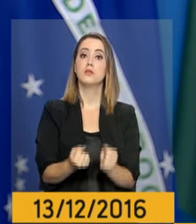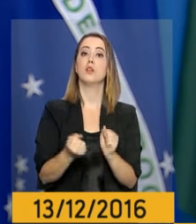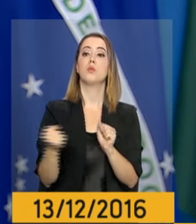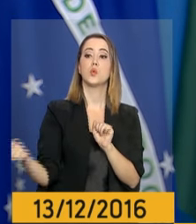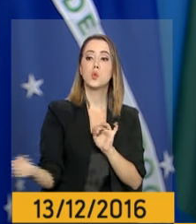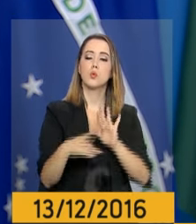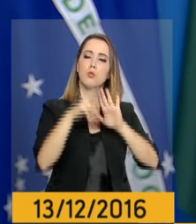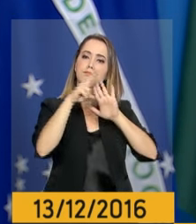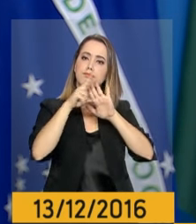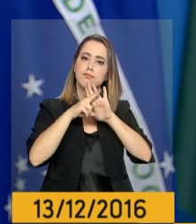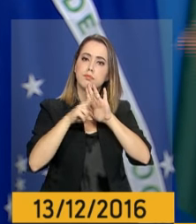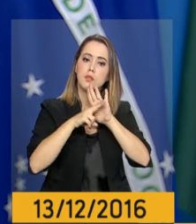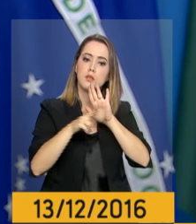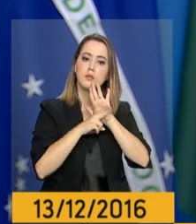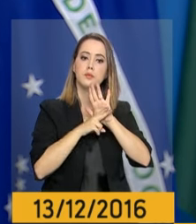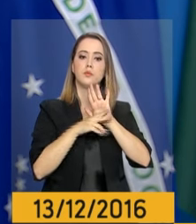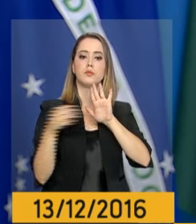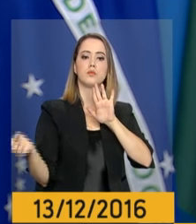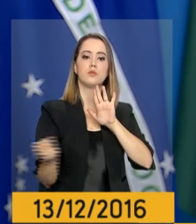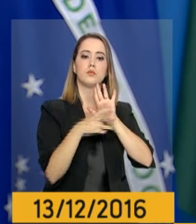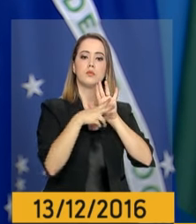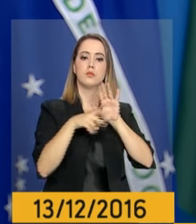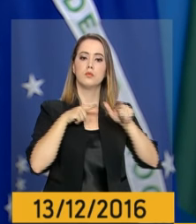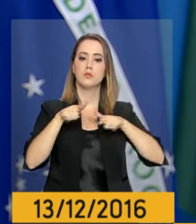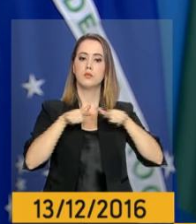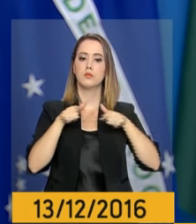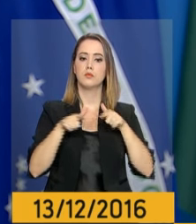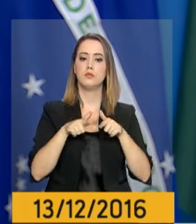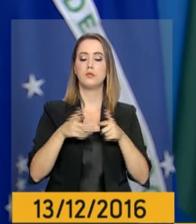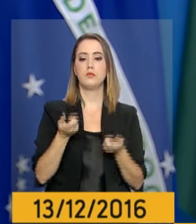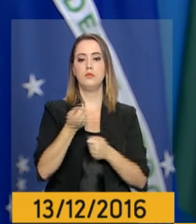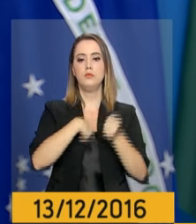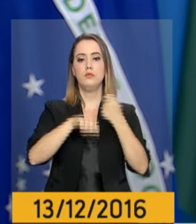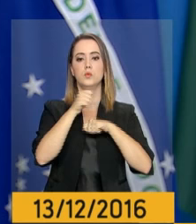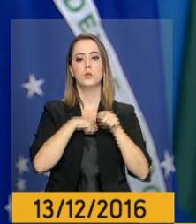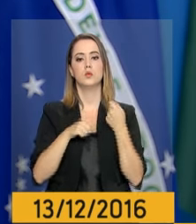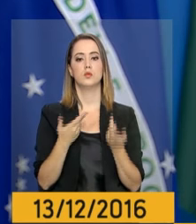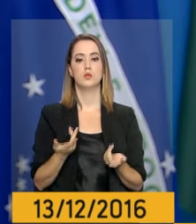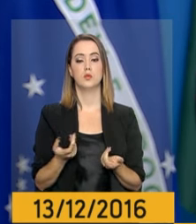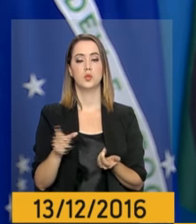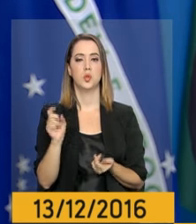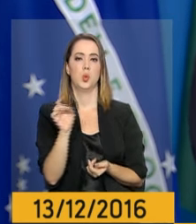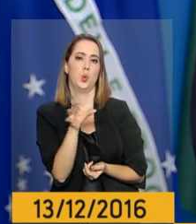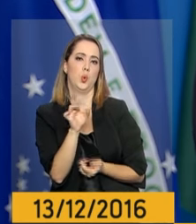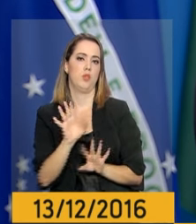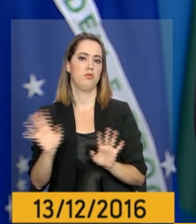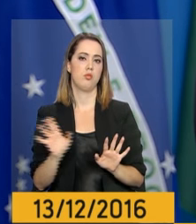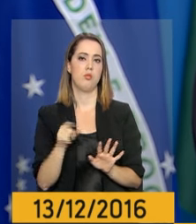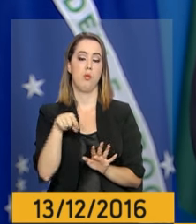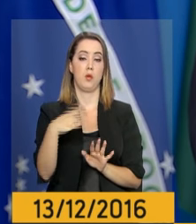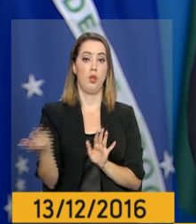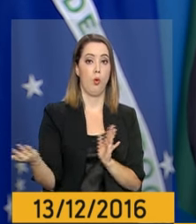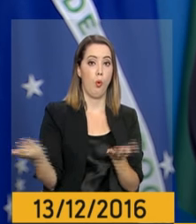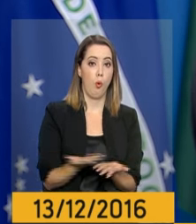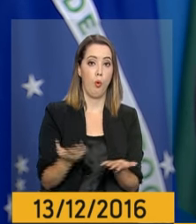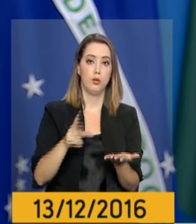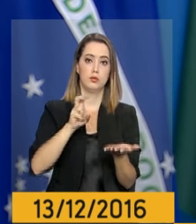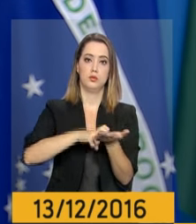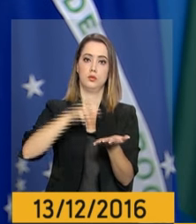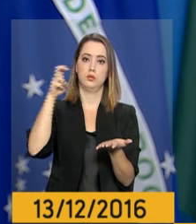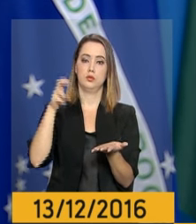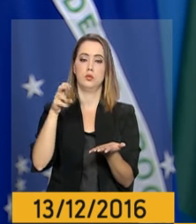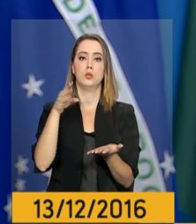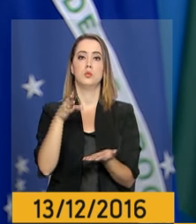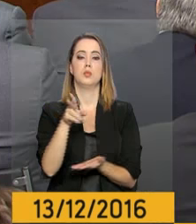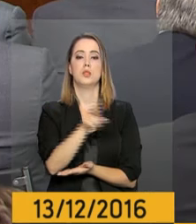medidas com vistas a dinamizar a economia. Não é sem razão que hoje pela manhã a presidente